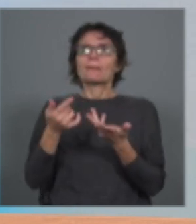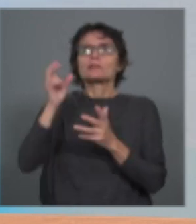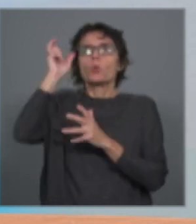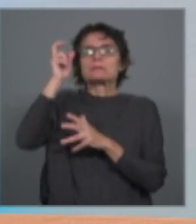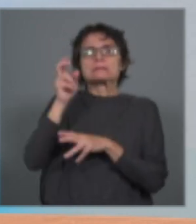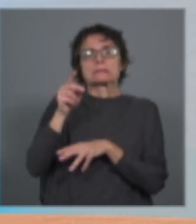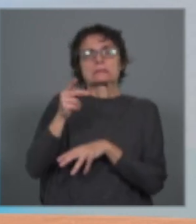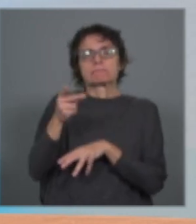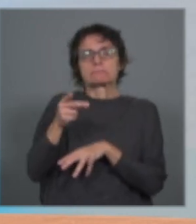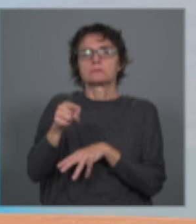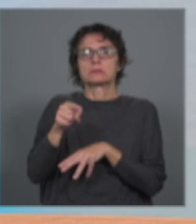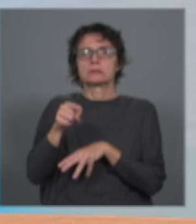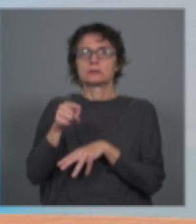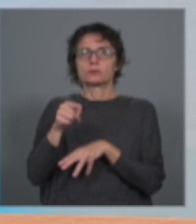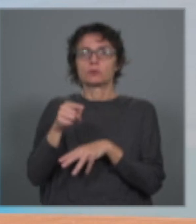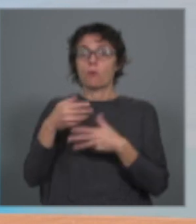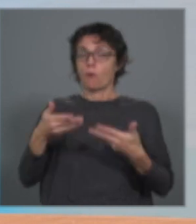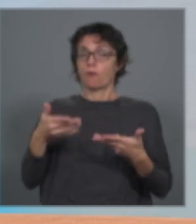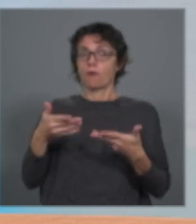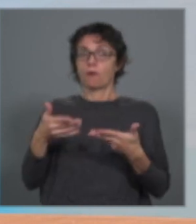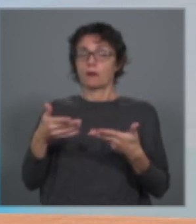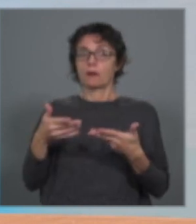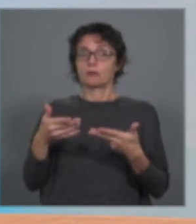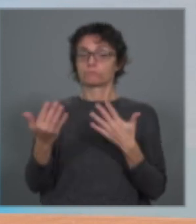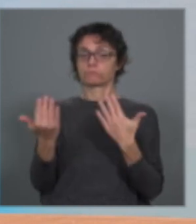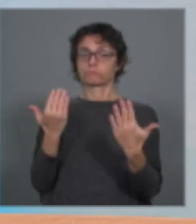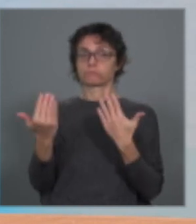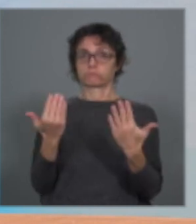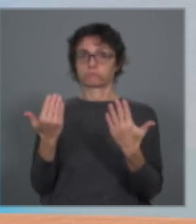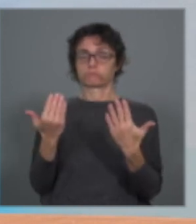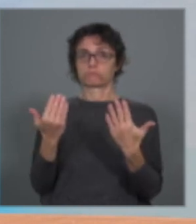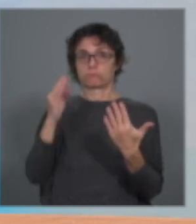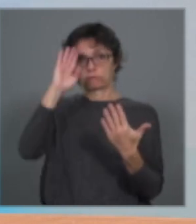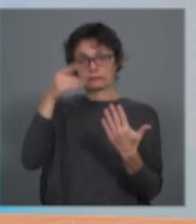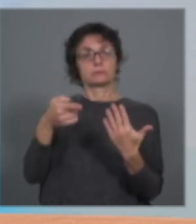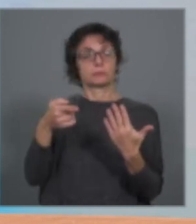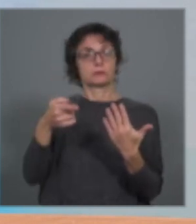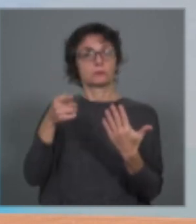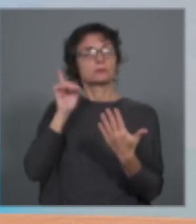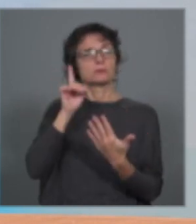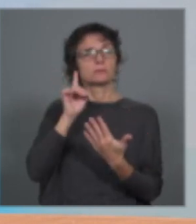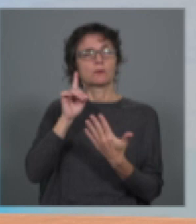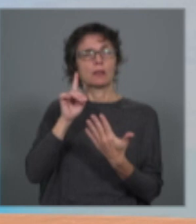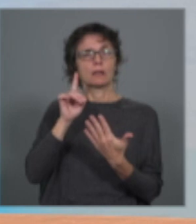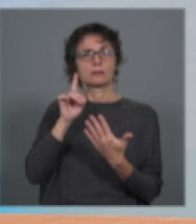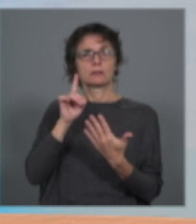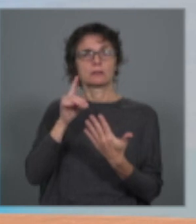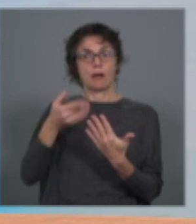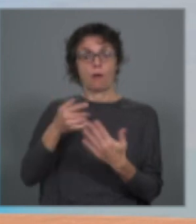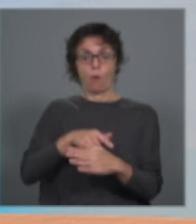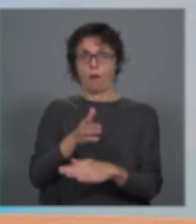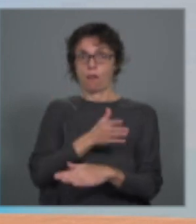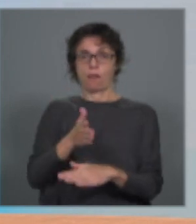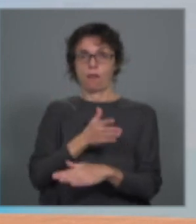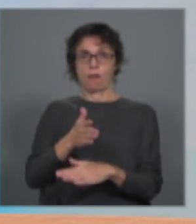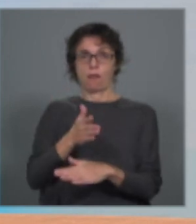Exatamente aquilo que neste momento mais preciso é para garantir o que seja a independência, e